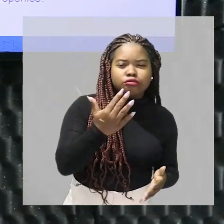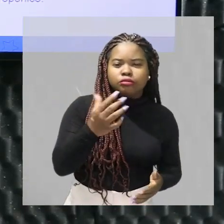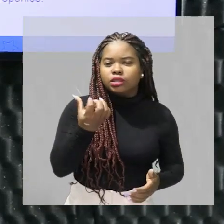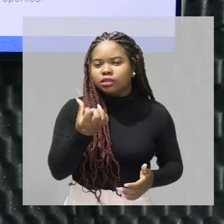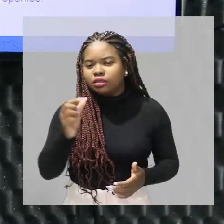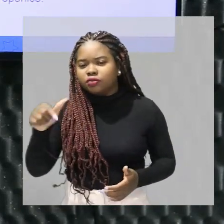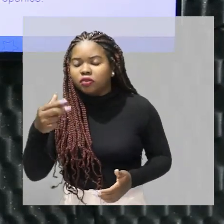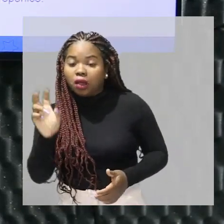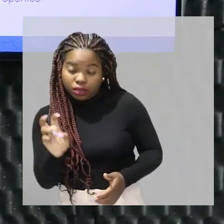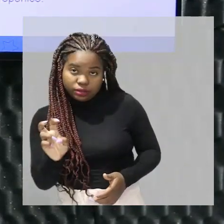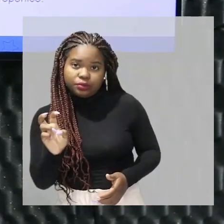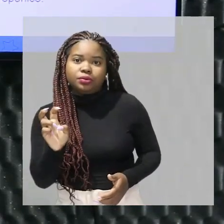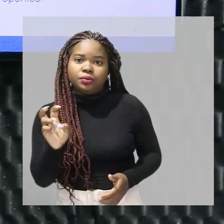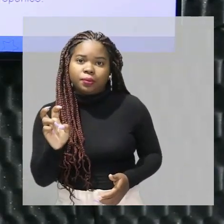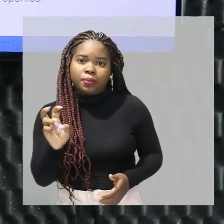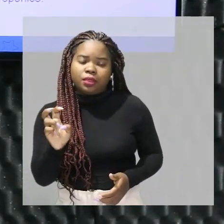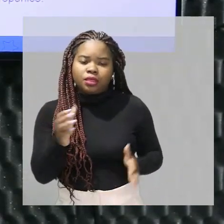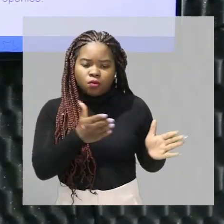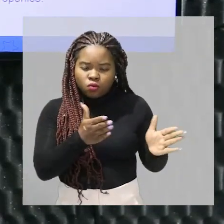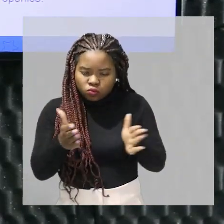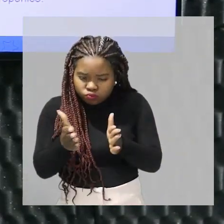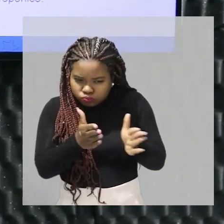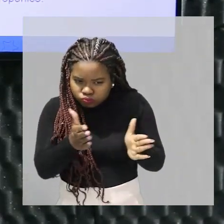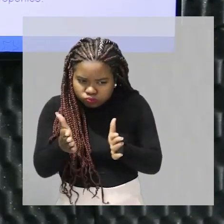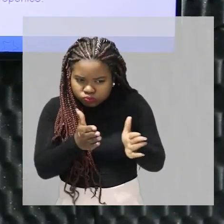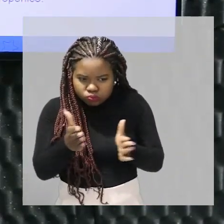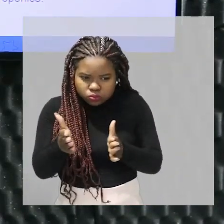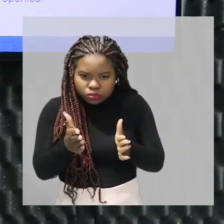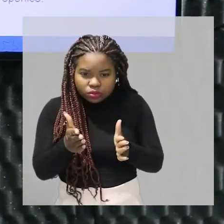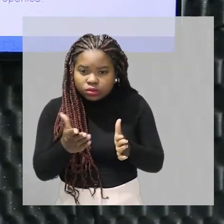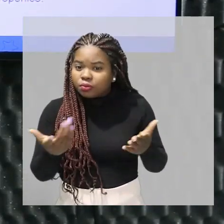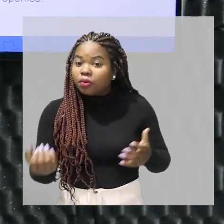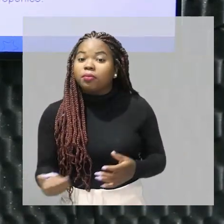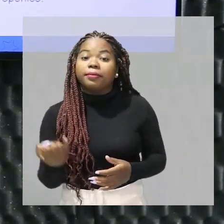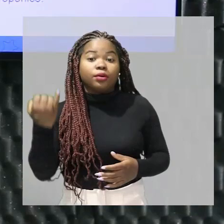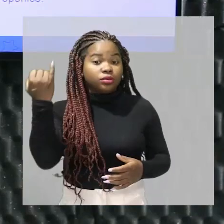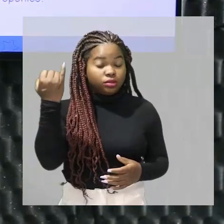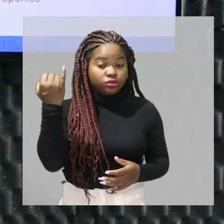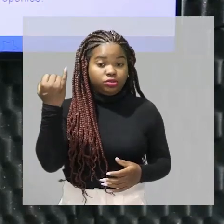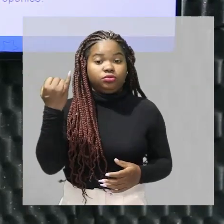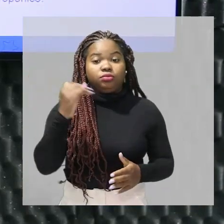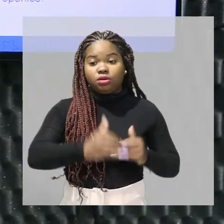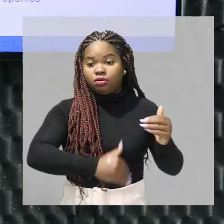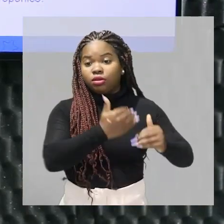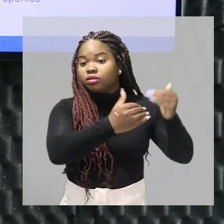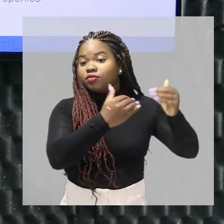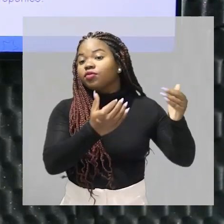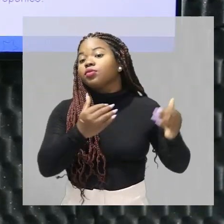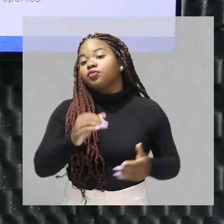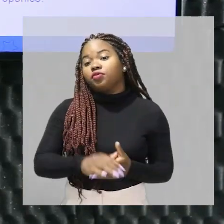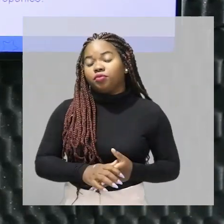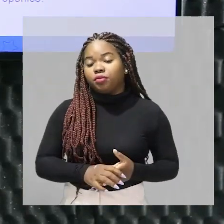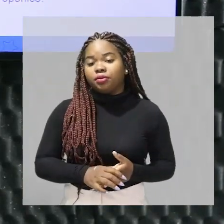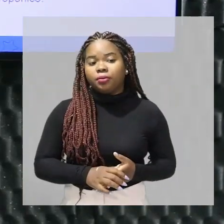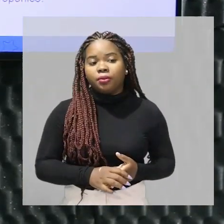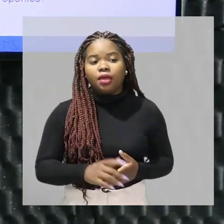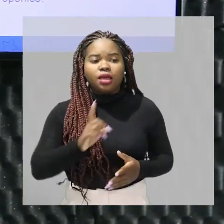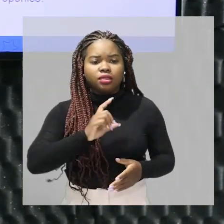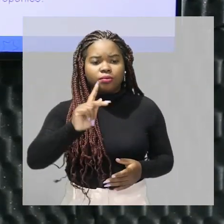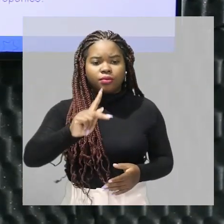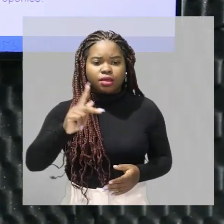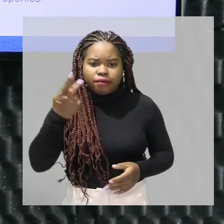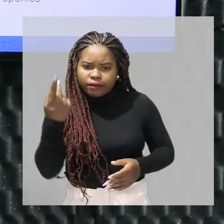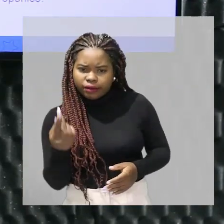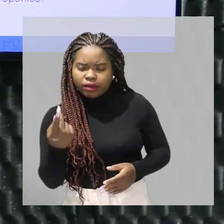Então, esse intervalo, né, são ideais para o seu desenvolvimento. As correções de pH